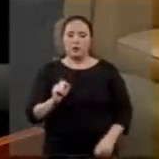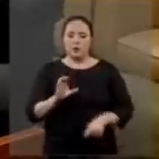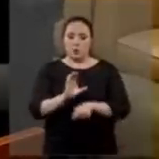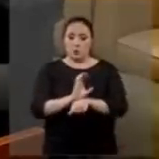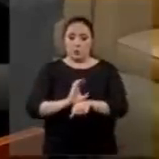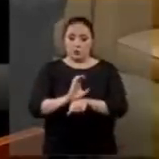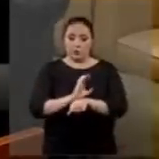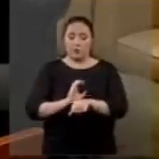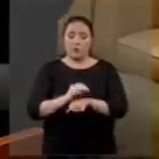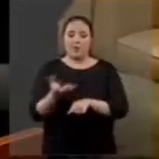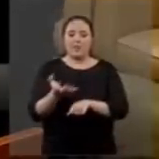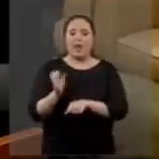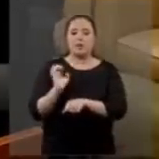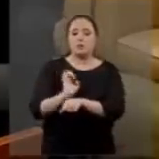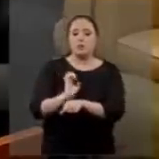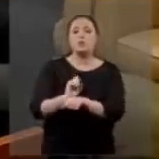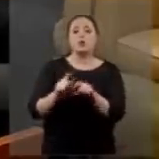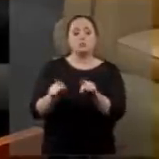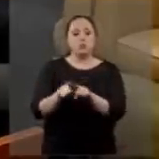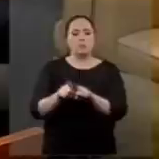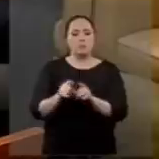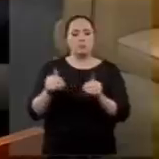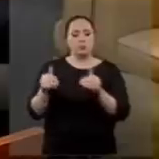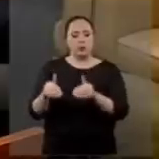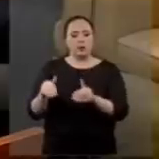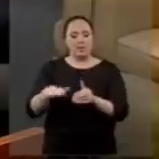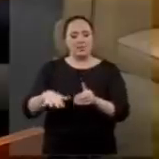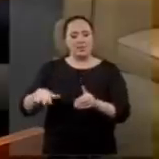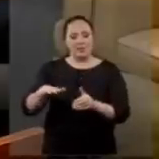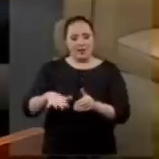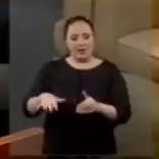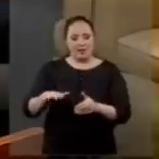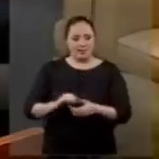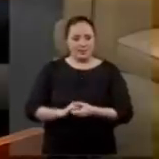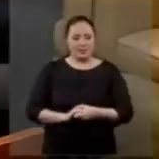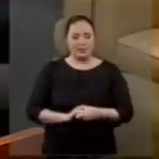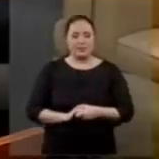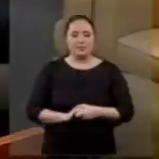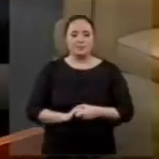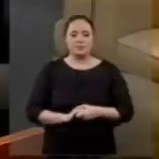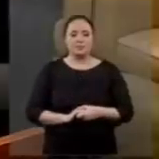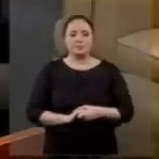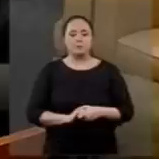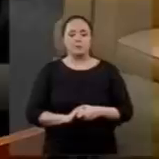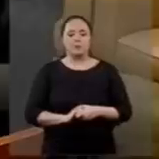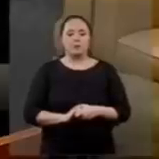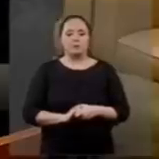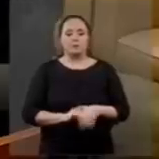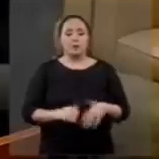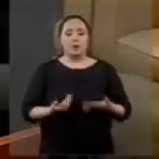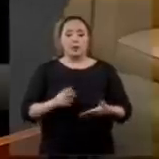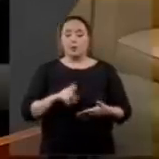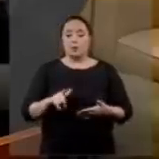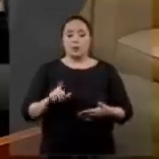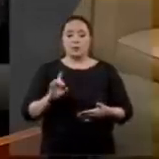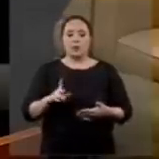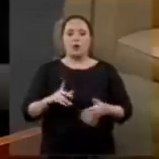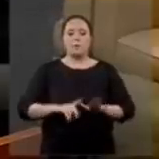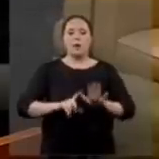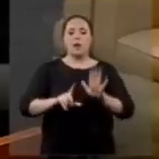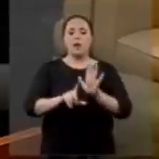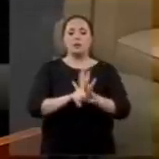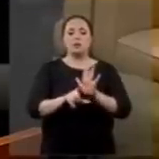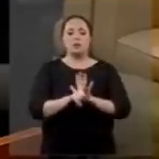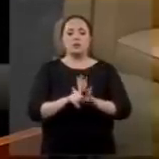República quer que o Estado também atue nessas áreas. Então vejam, excelências, que não se trata de uma